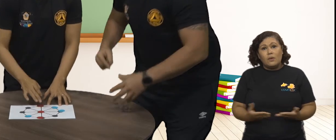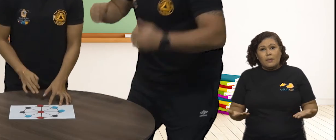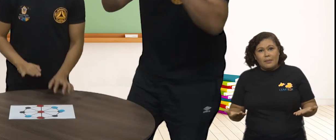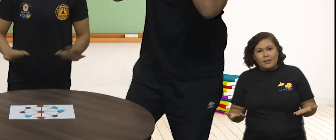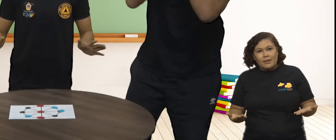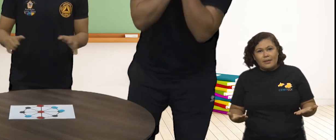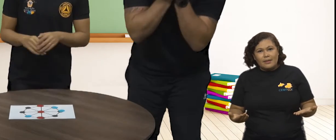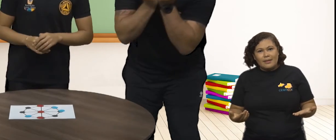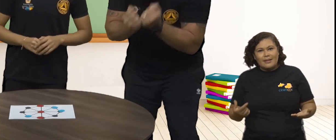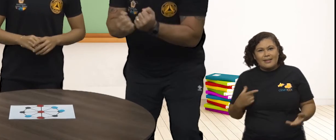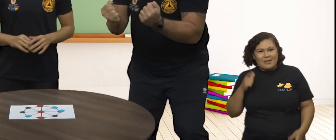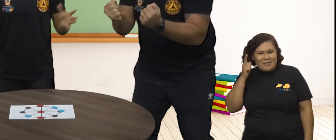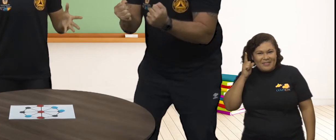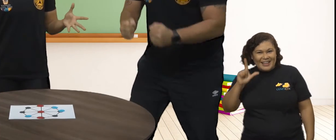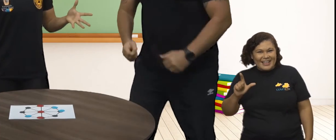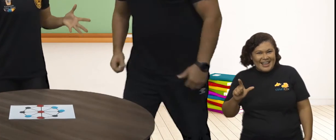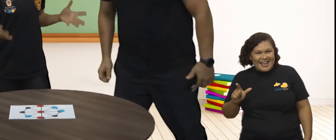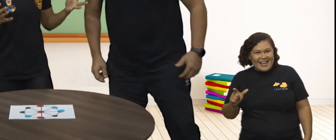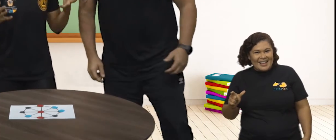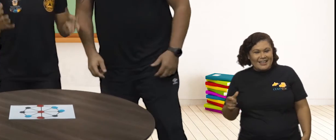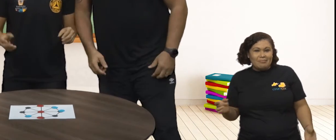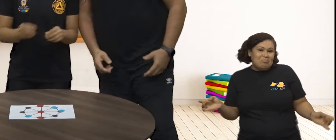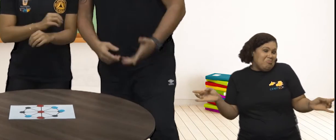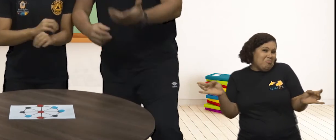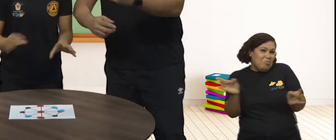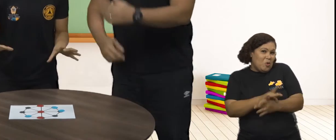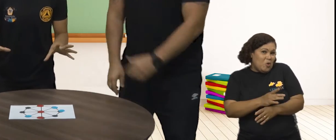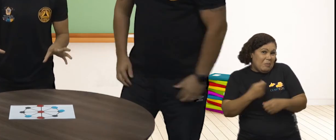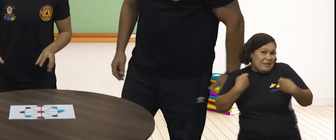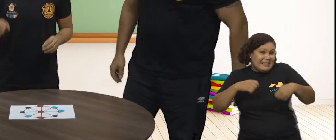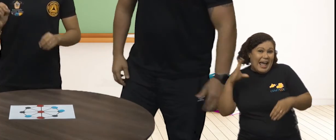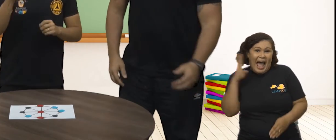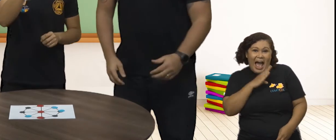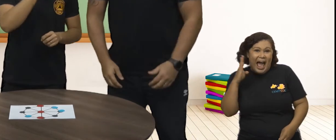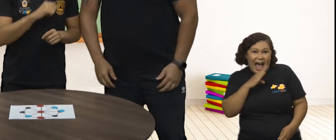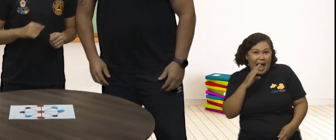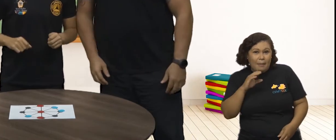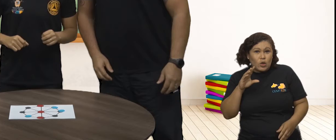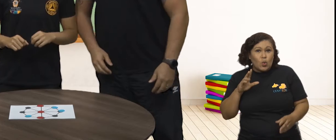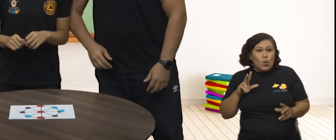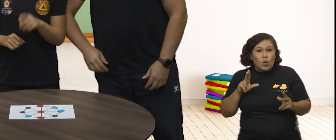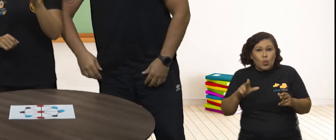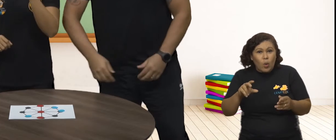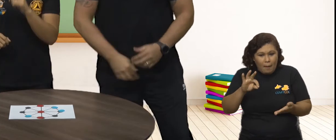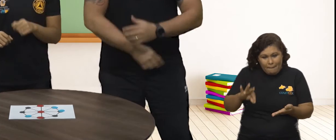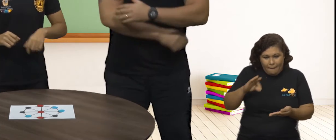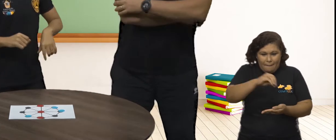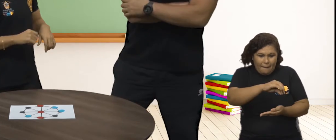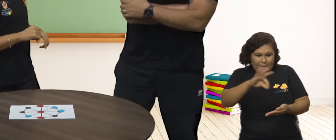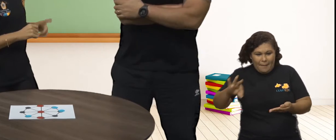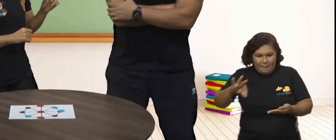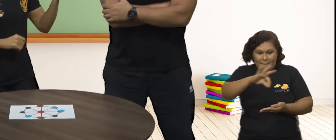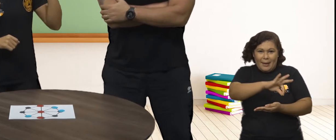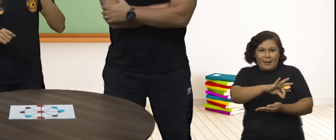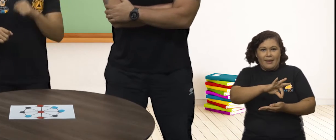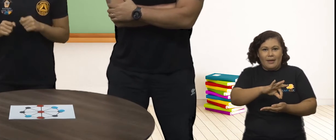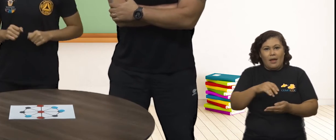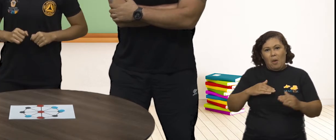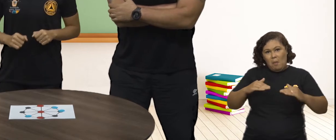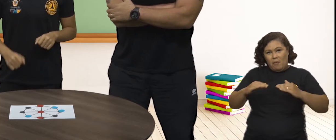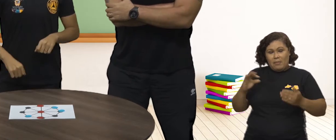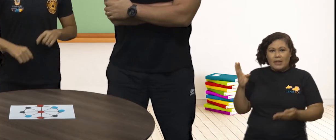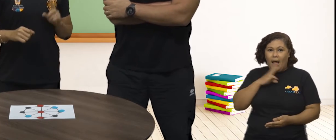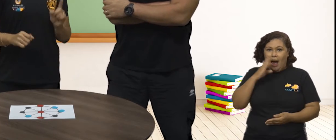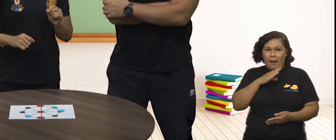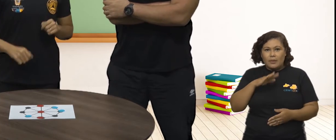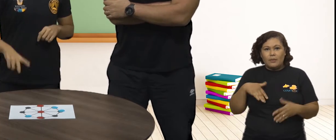Opa! E é isso. E é isso. Tem que ser ágil, igual como é o pulgas d'água, que é chamado os movimentos lá na